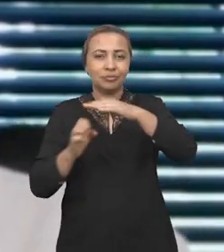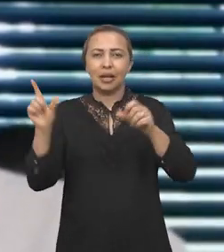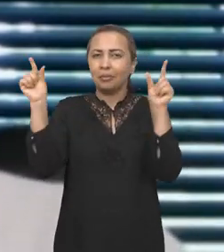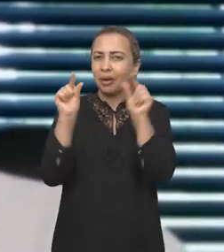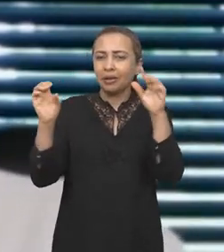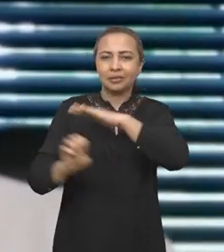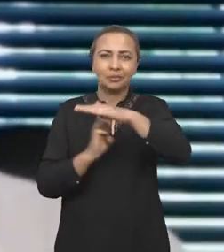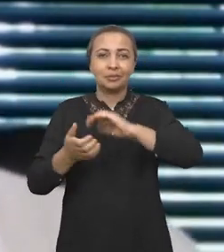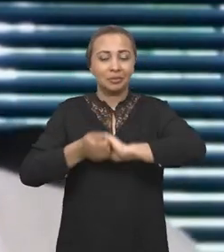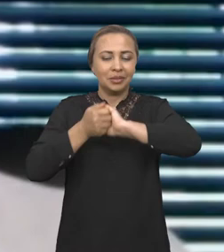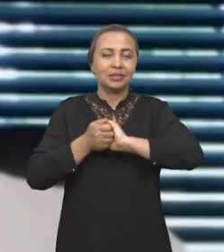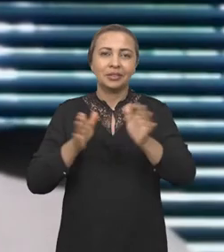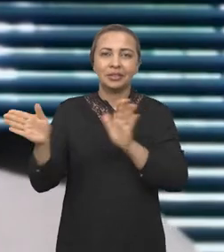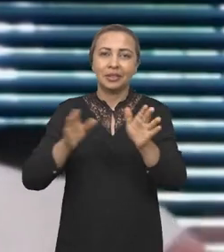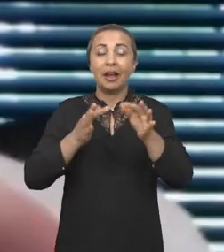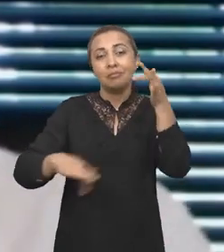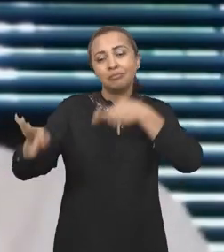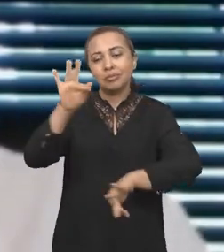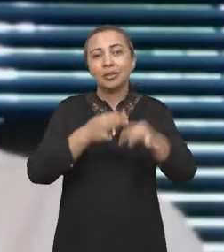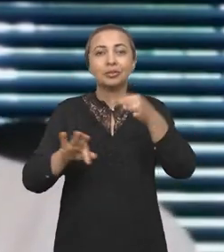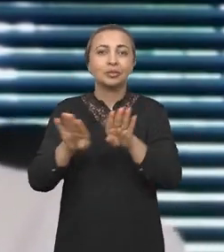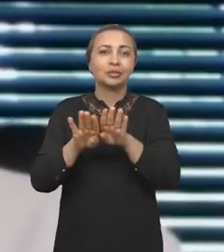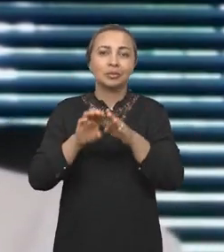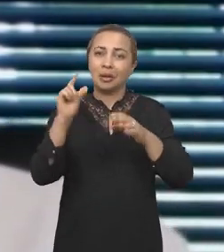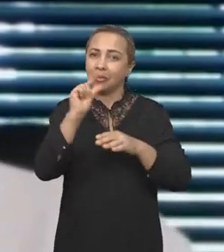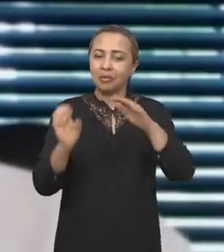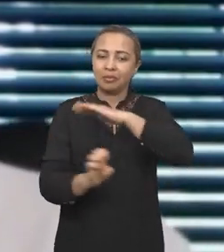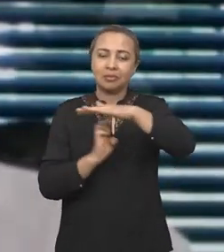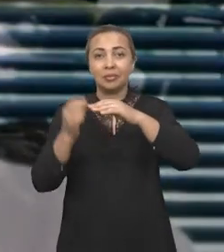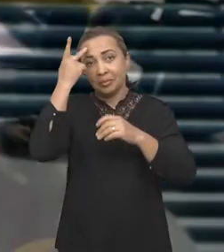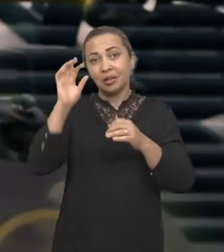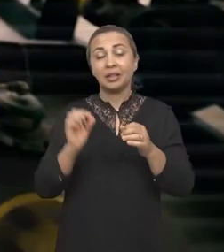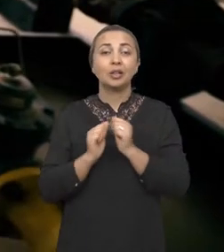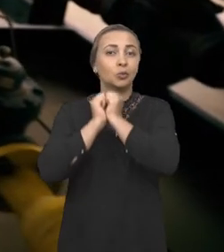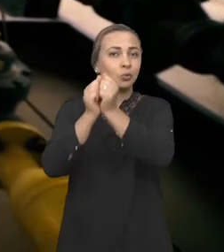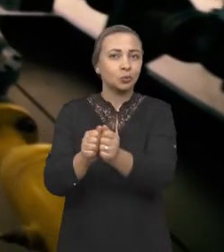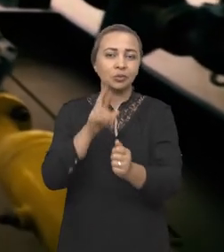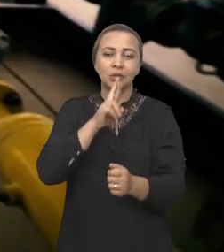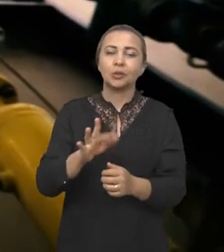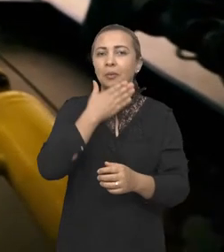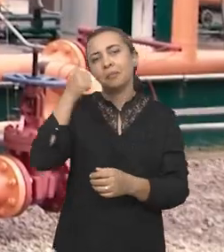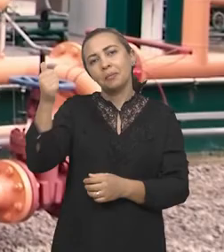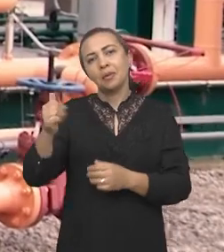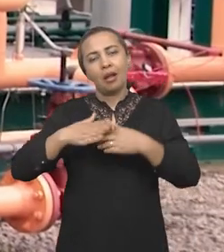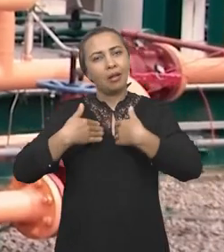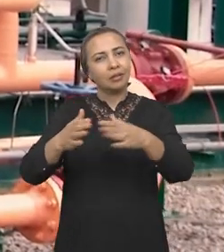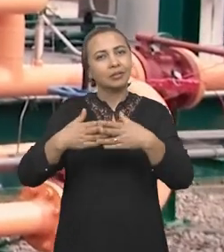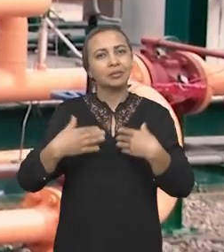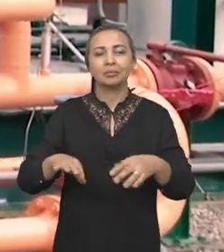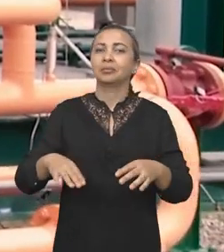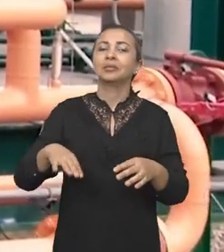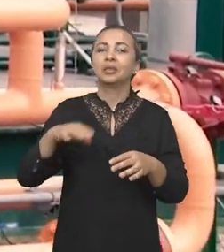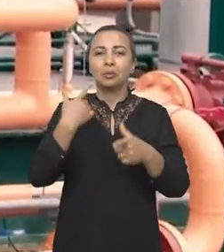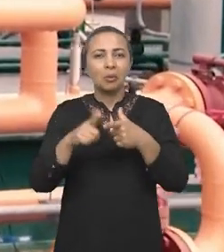estimula as parcerias entre os laboratórios e pequenas empresas para que eles juntos resolvam melhor a demanda, as dores